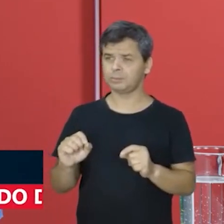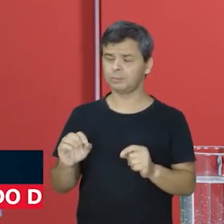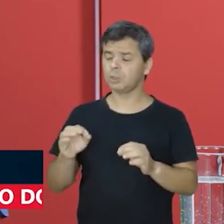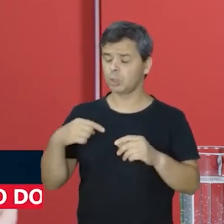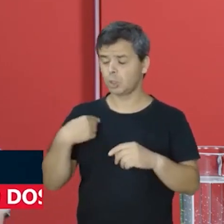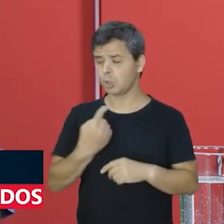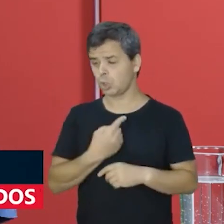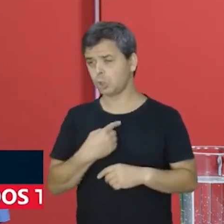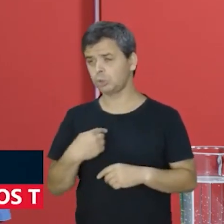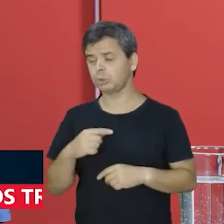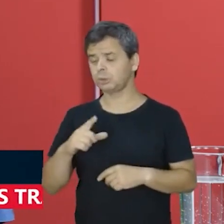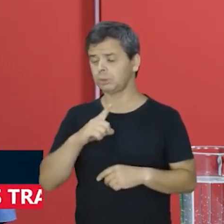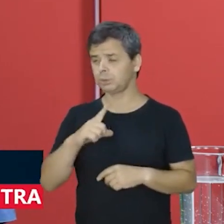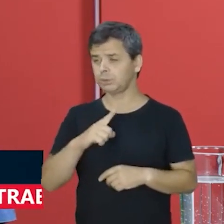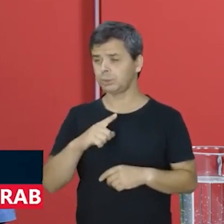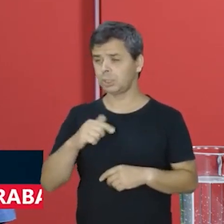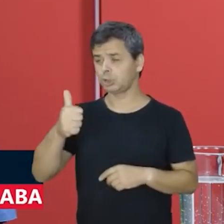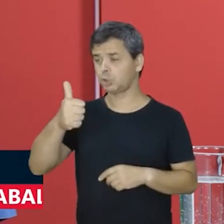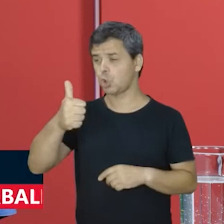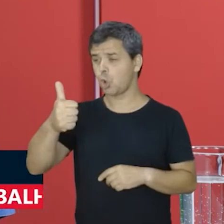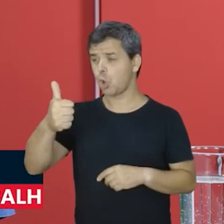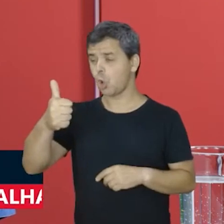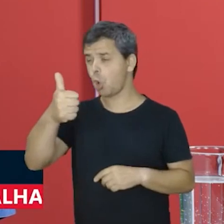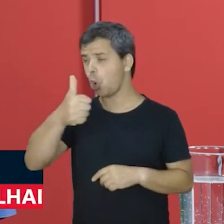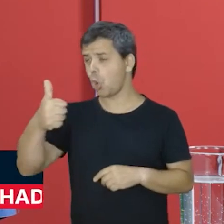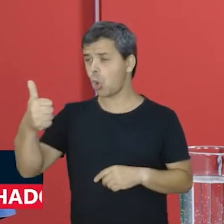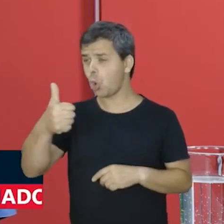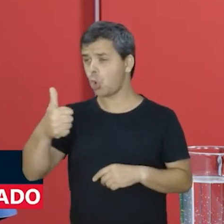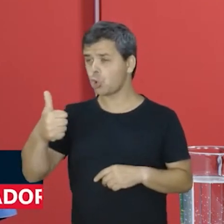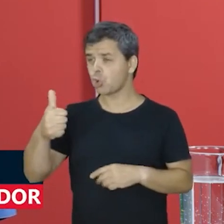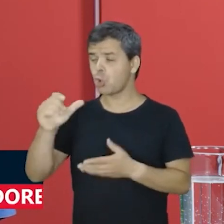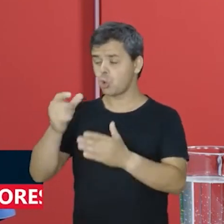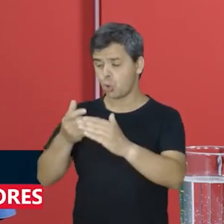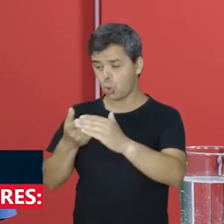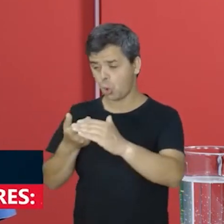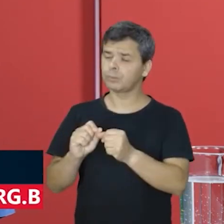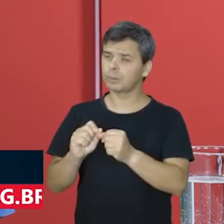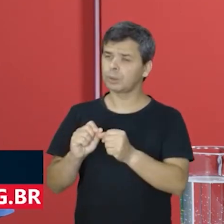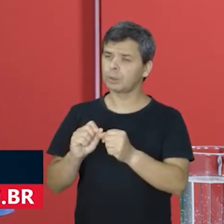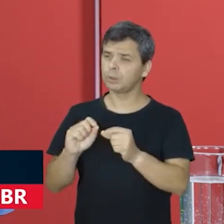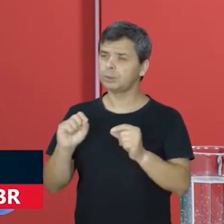efetivamente, nós temos agora 11 ações e com recursos